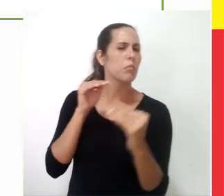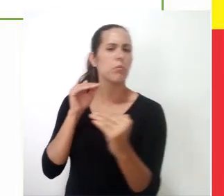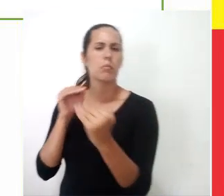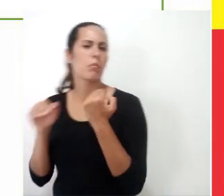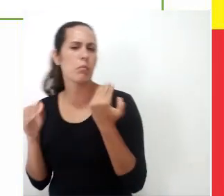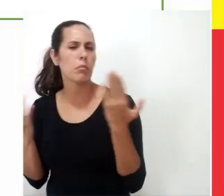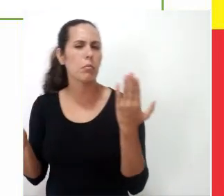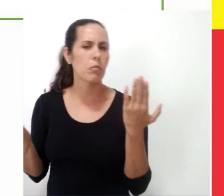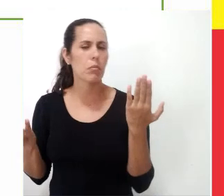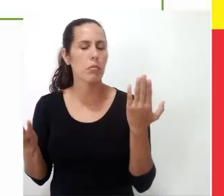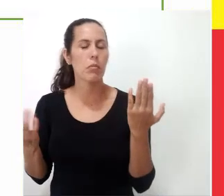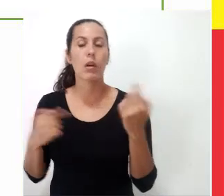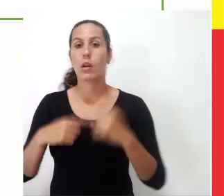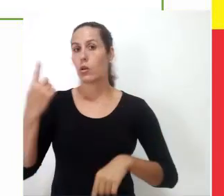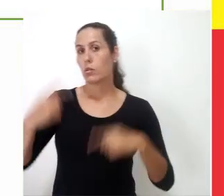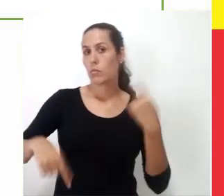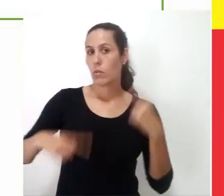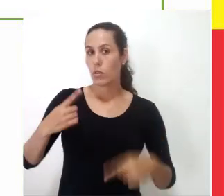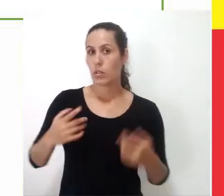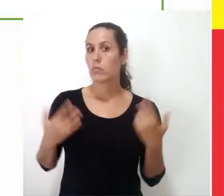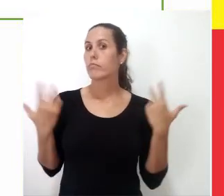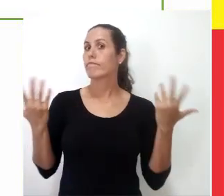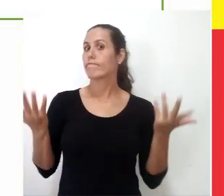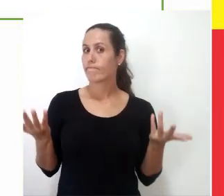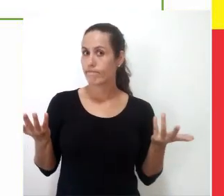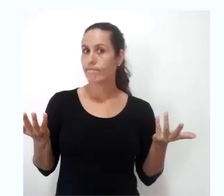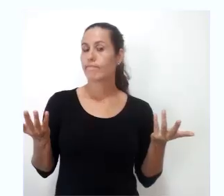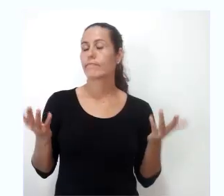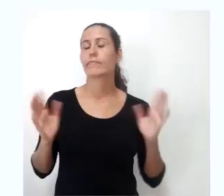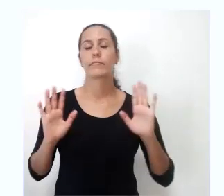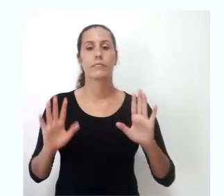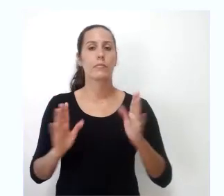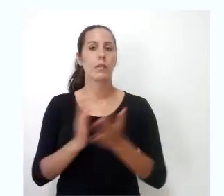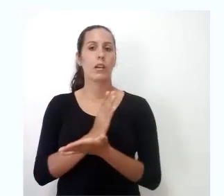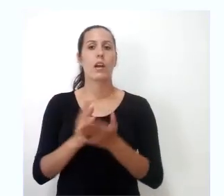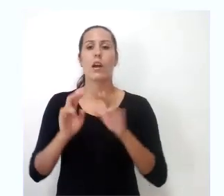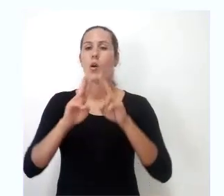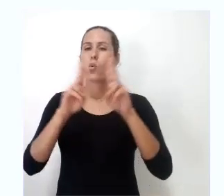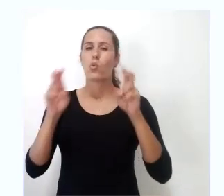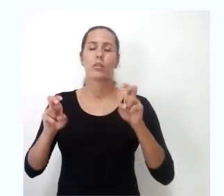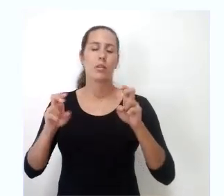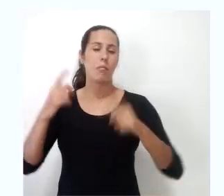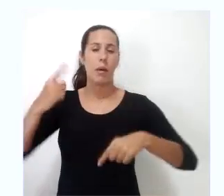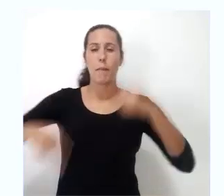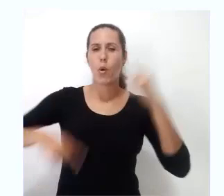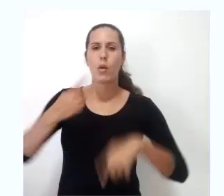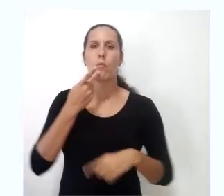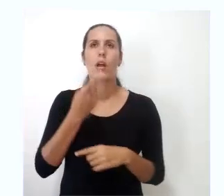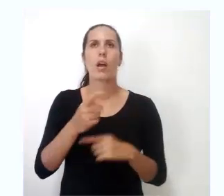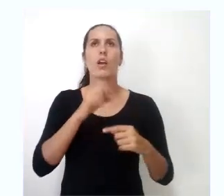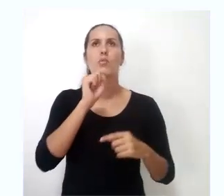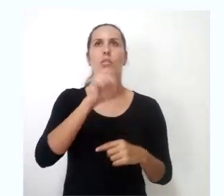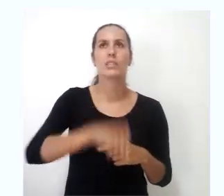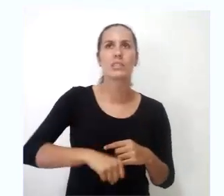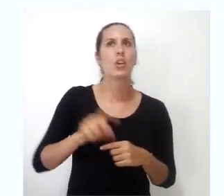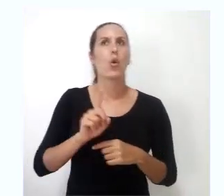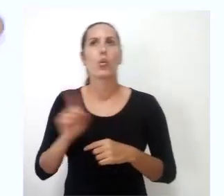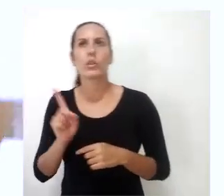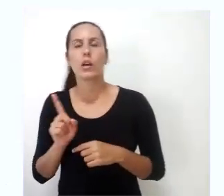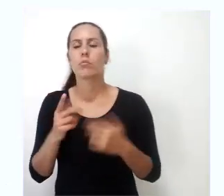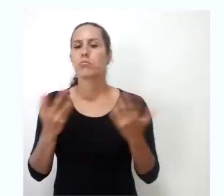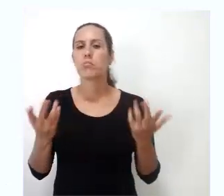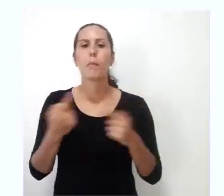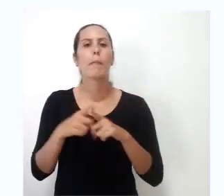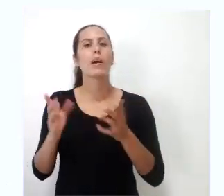favor? Claro, se for um tema polêmico, né? Há temas polêmicos também que muitas vezes não dá para responder ou sim ou não. Mas lembre-se que